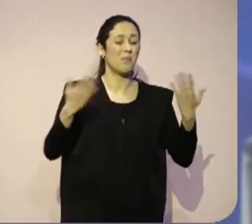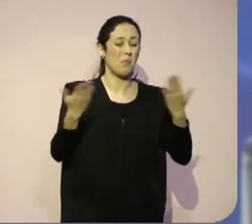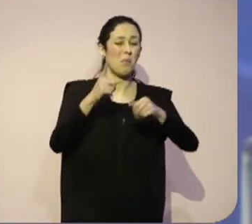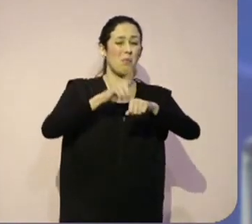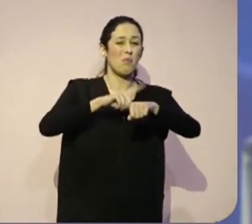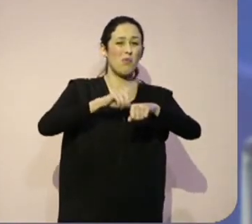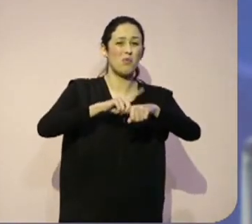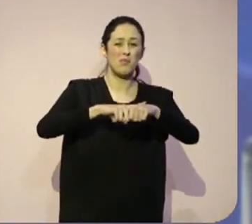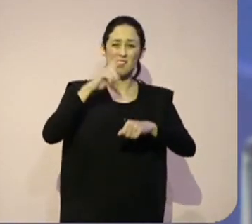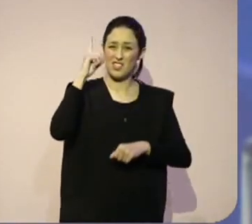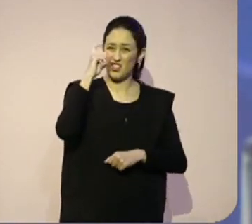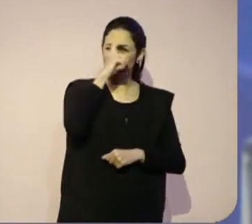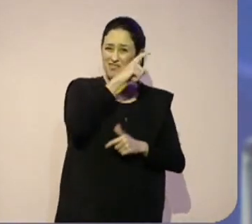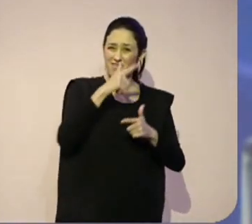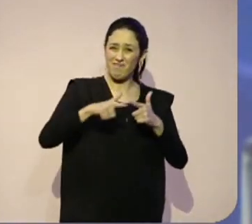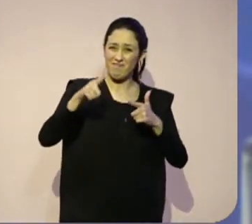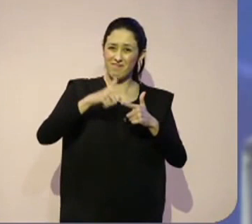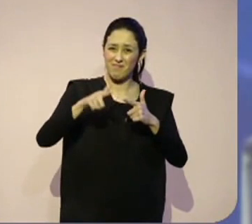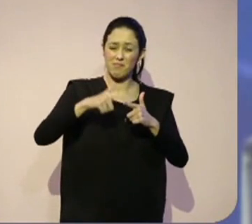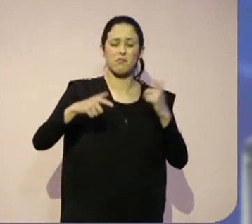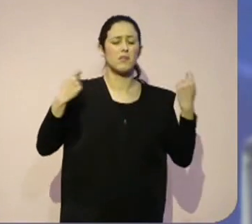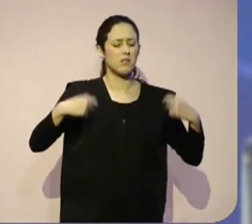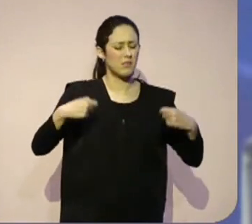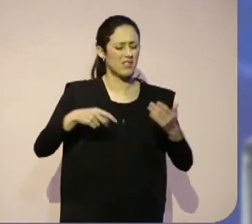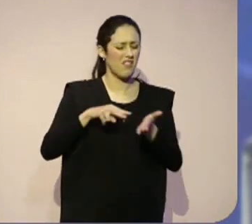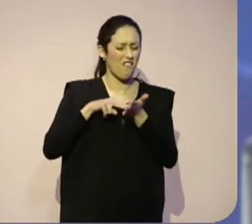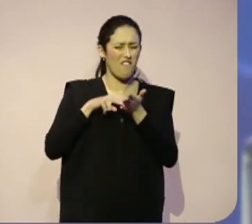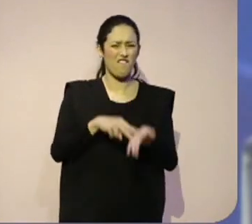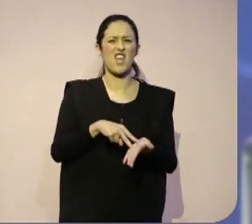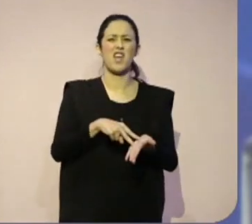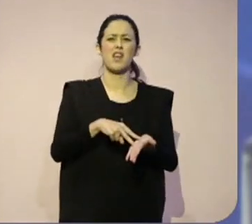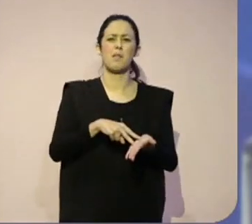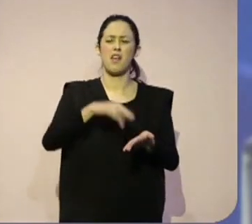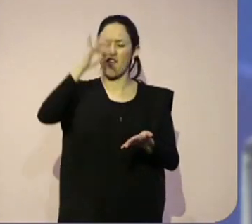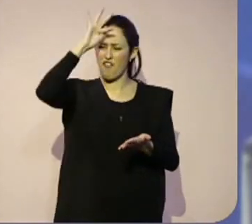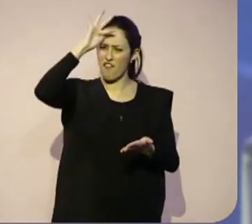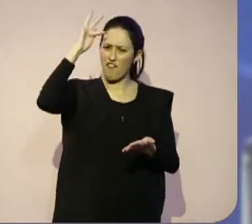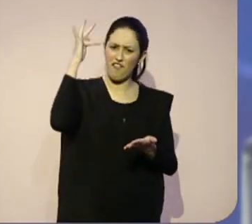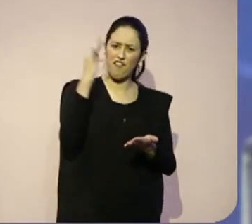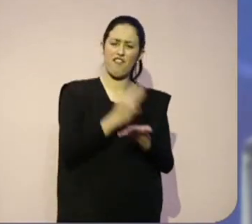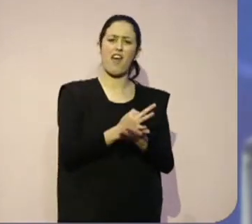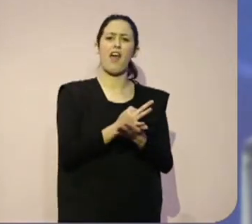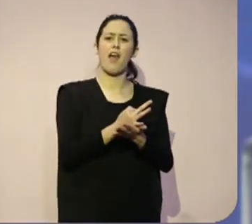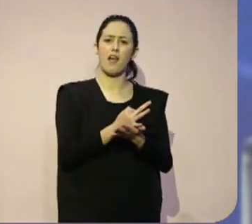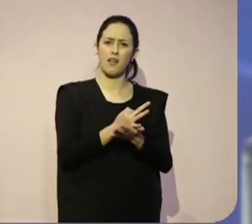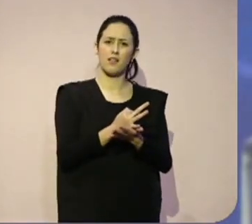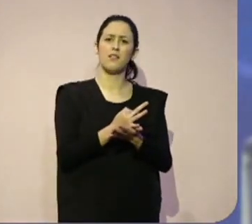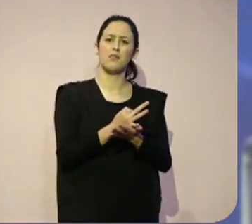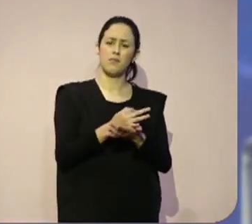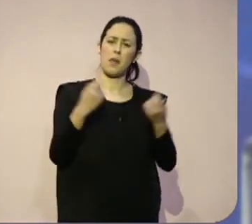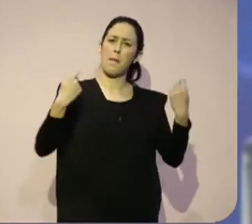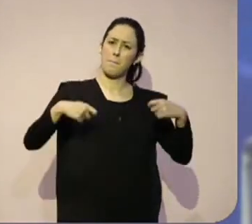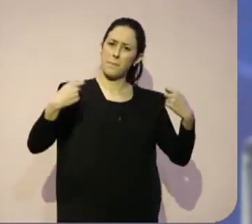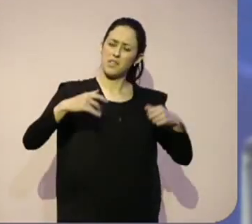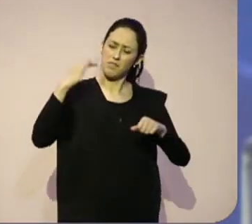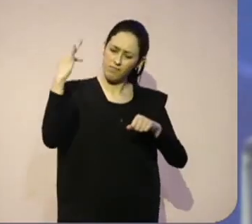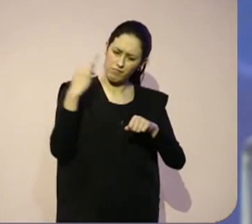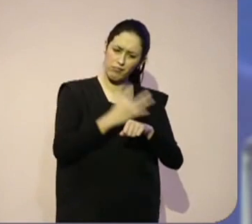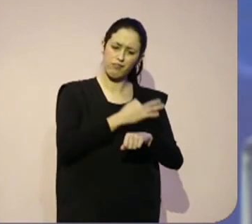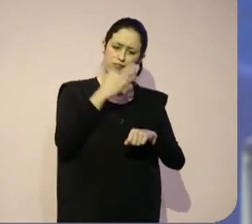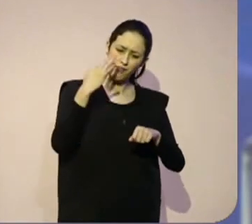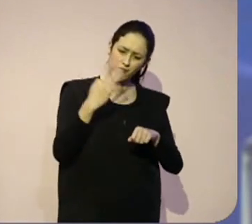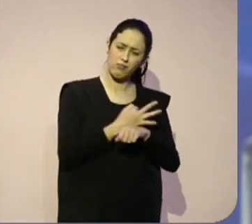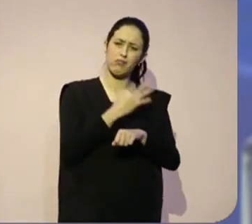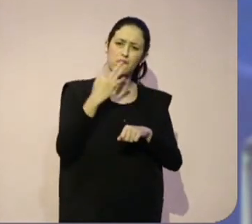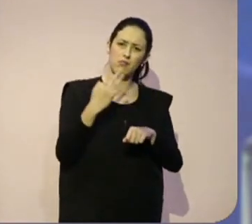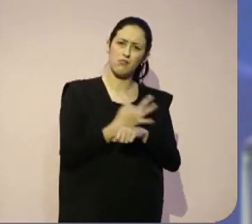crise. Manter-se firme, resistente na sua fé e na perseverança